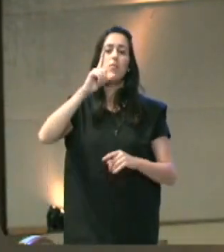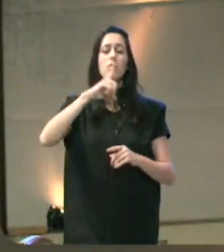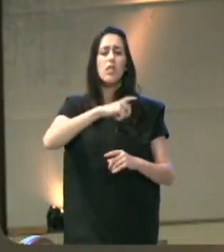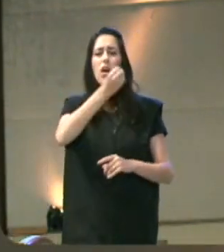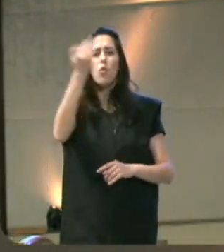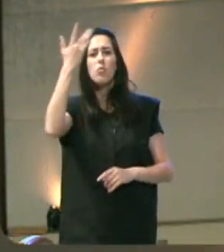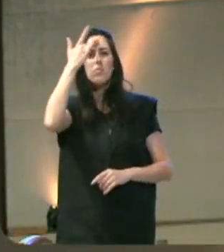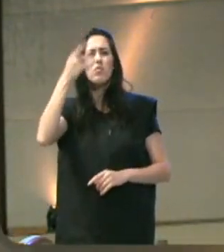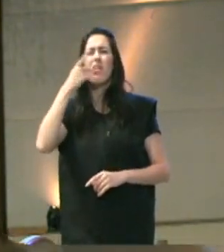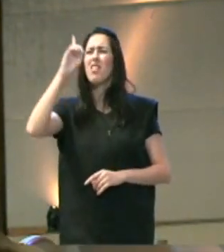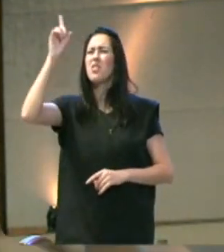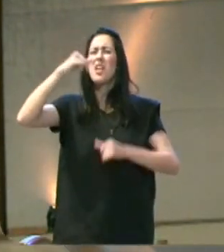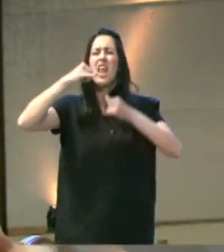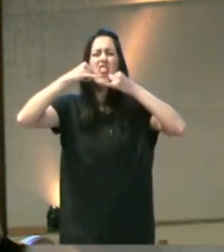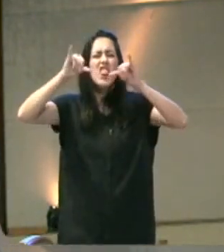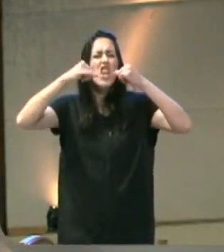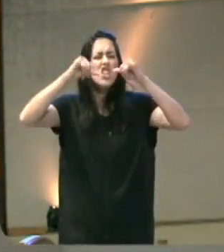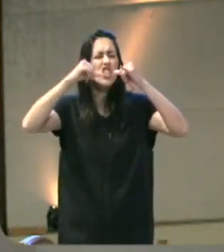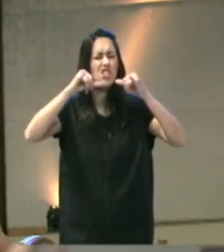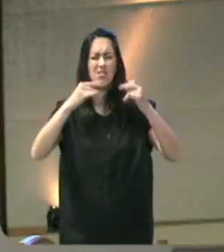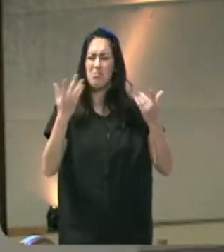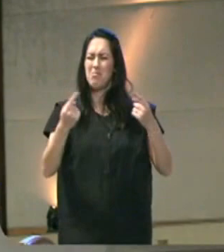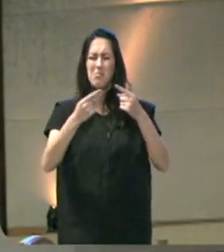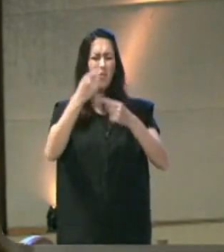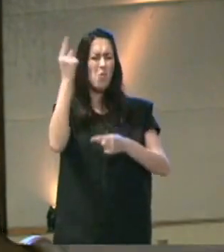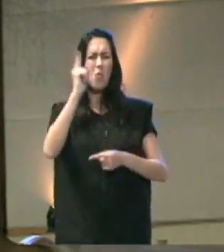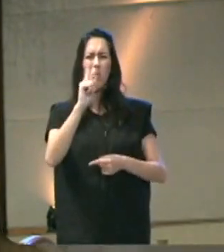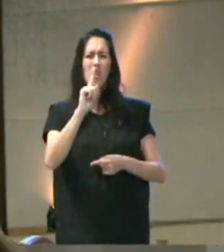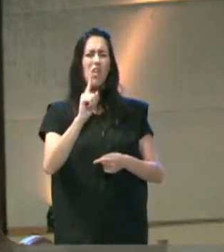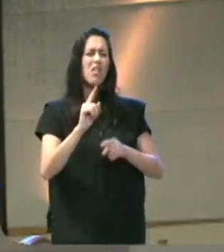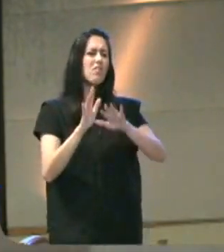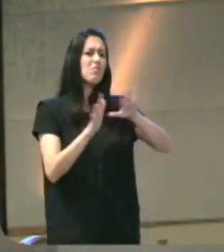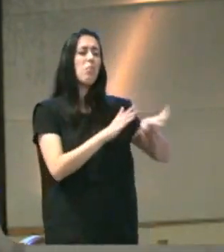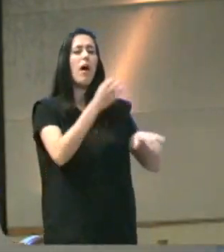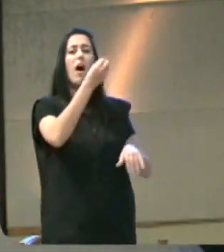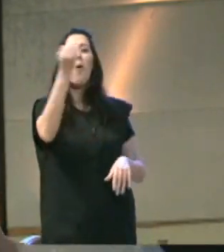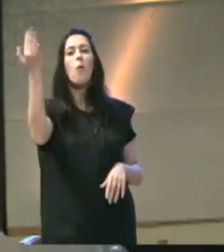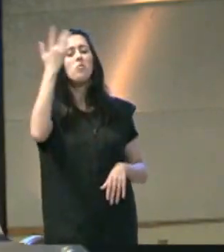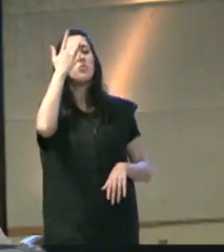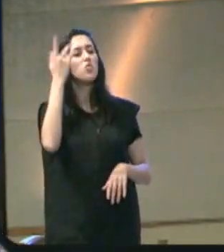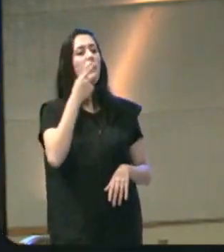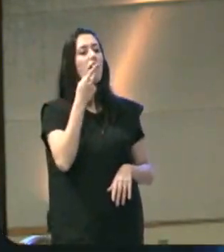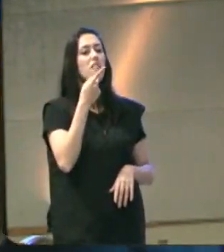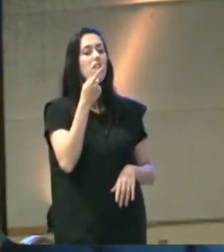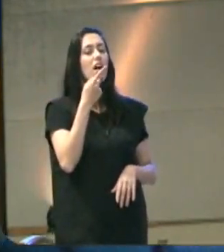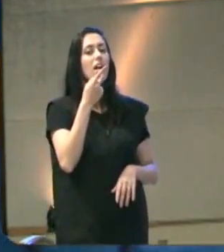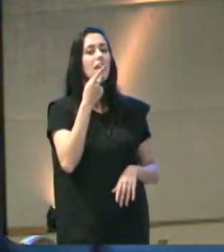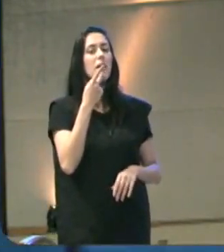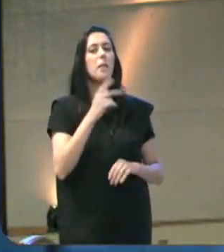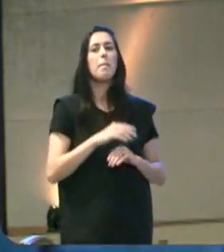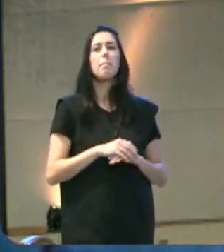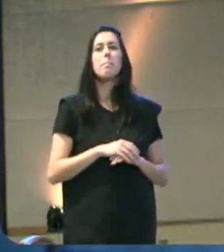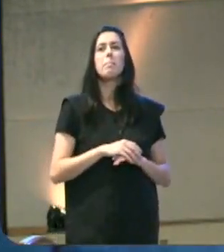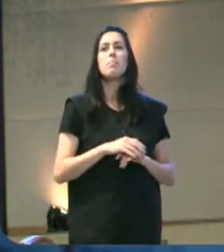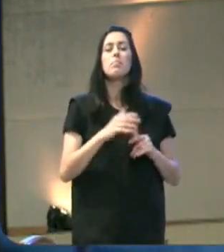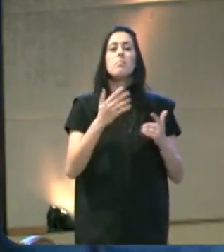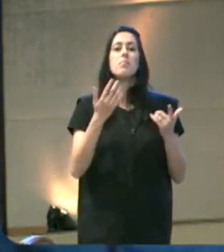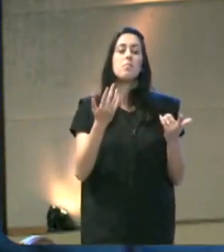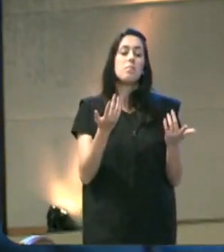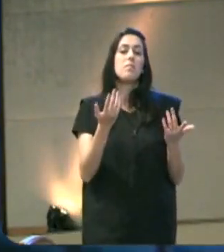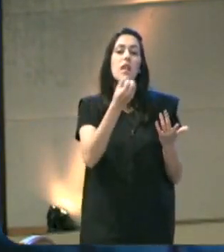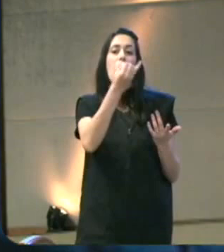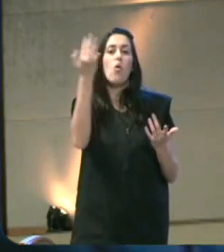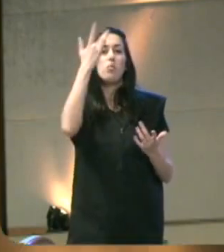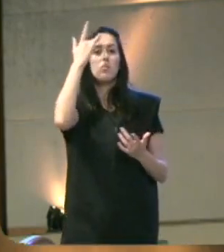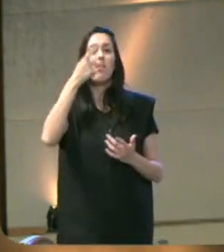energia. Tem outros que pensam assim, segundo a nova era, não é? Que como não existe um Deus pessoal, existe apenas